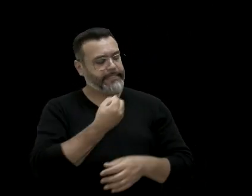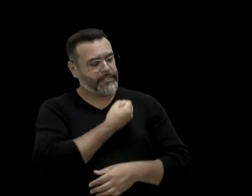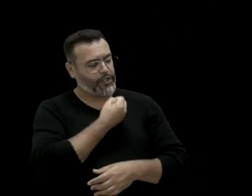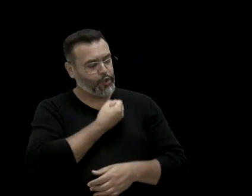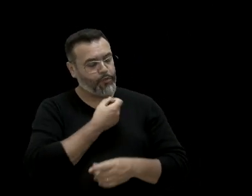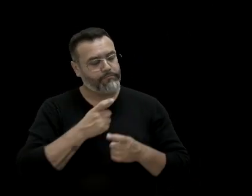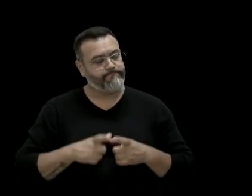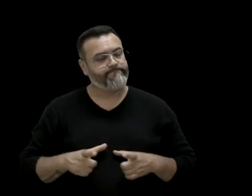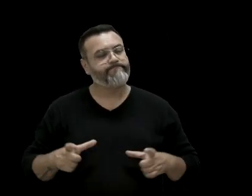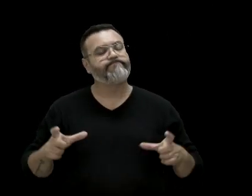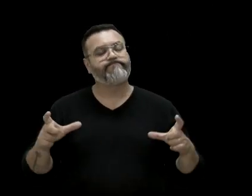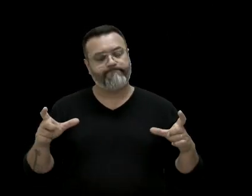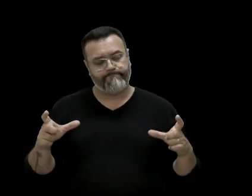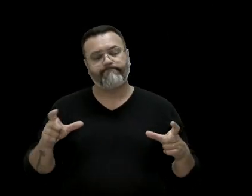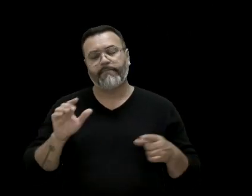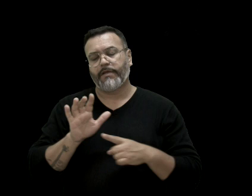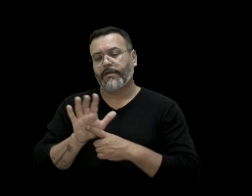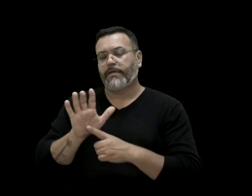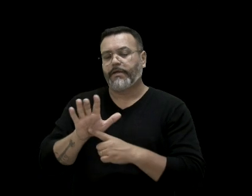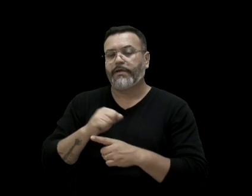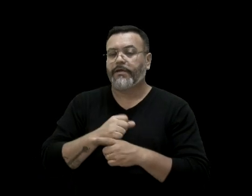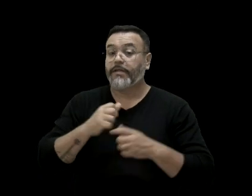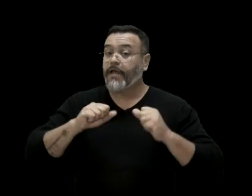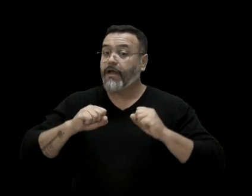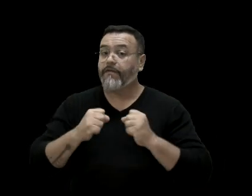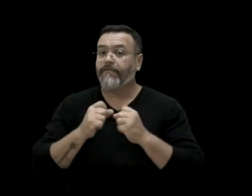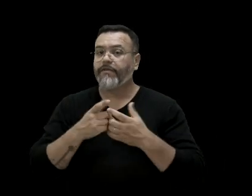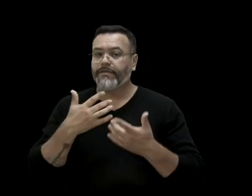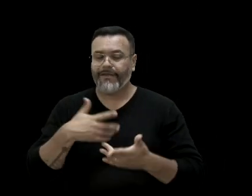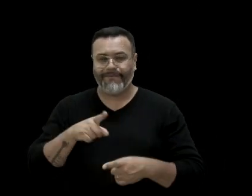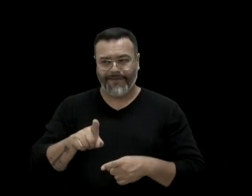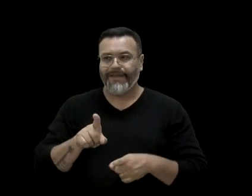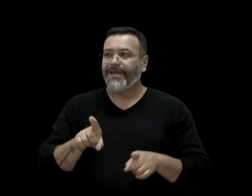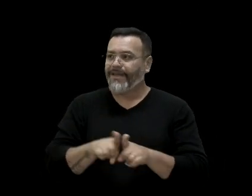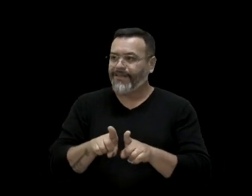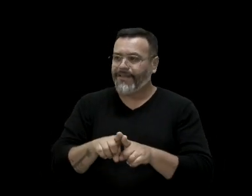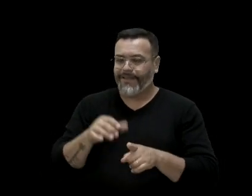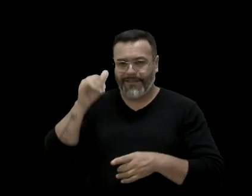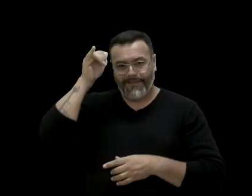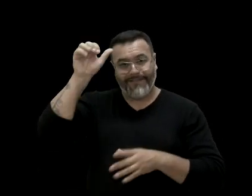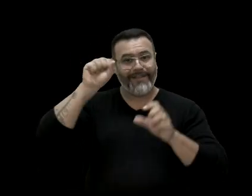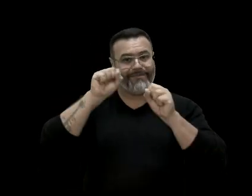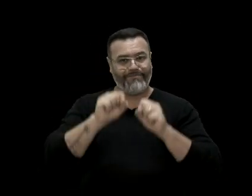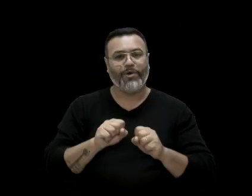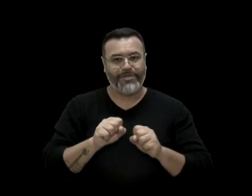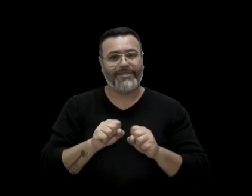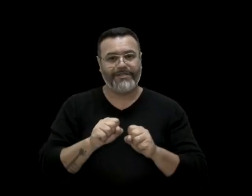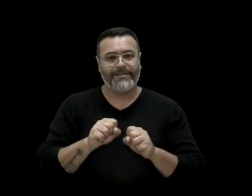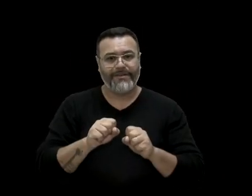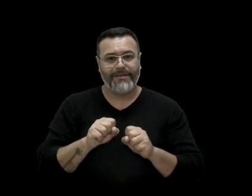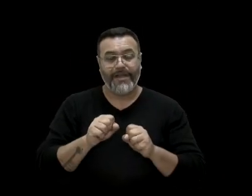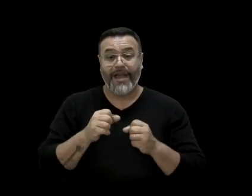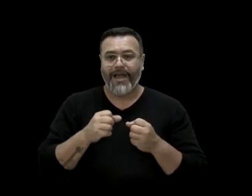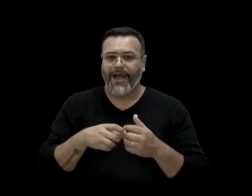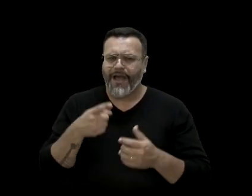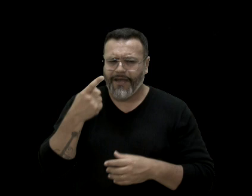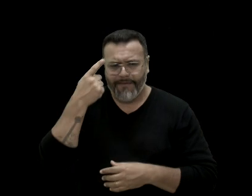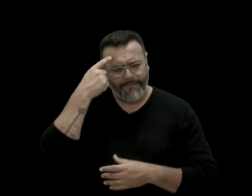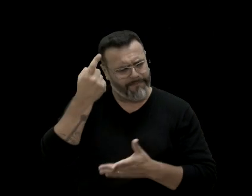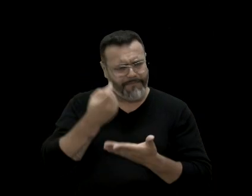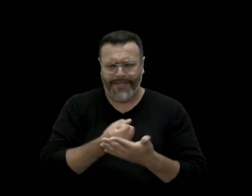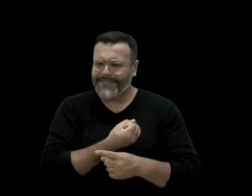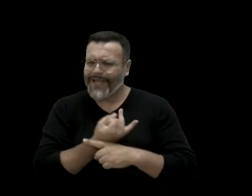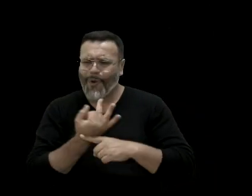aqui também afirmo que a maioria dessas mortes poderia ter sido evitada. Quando consideramos o número de mulheres que criam seus